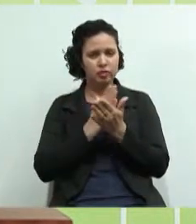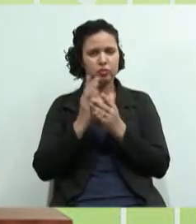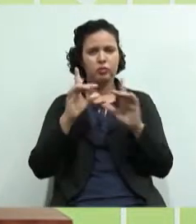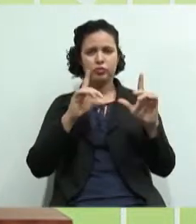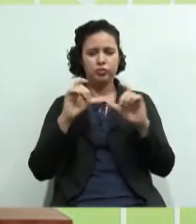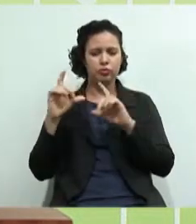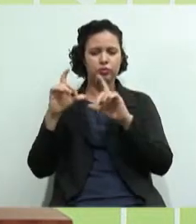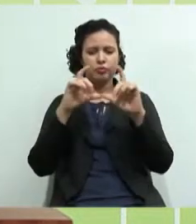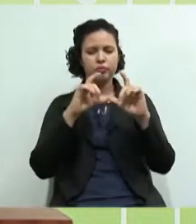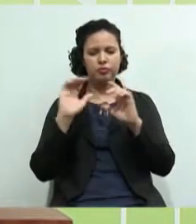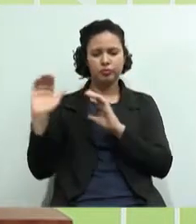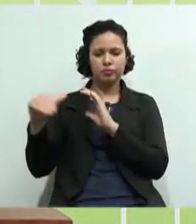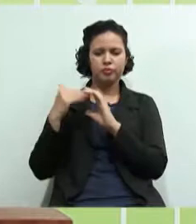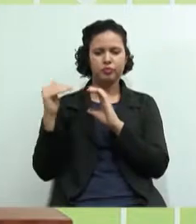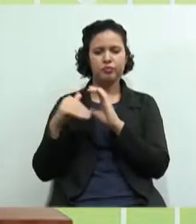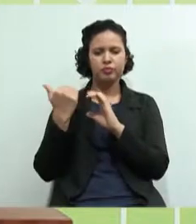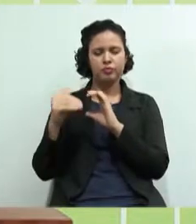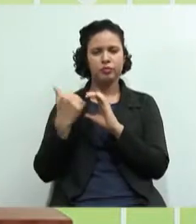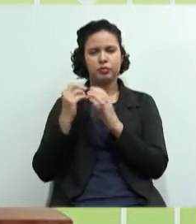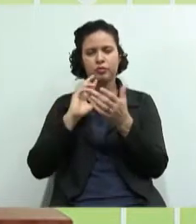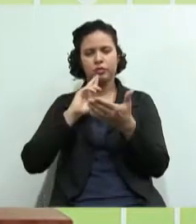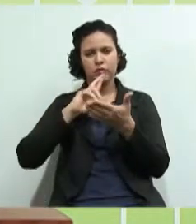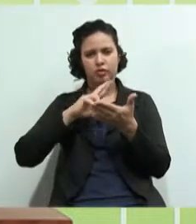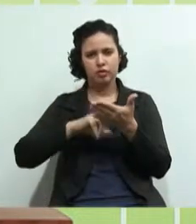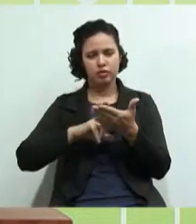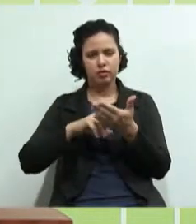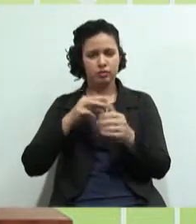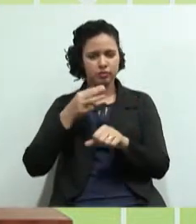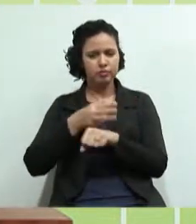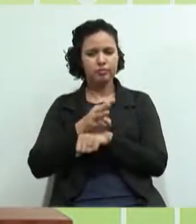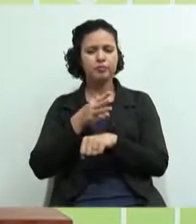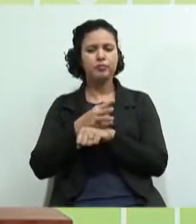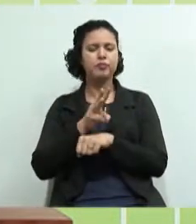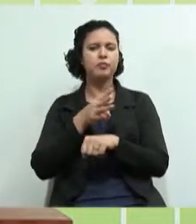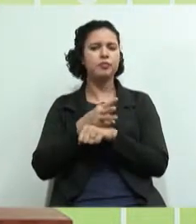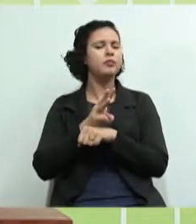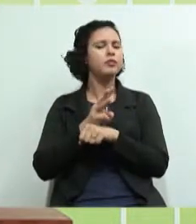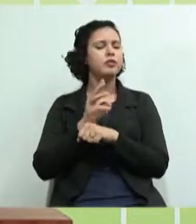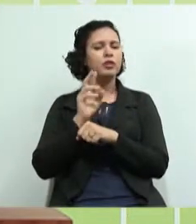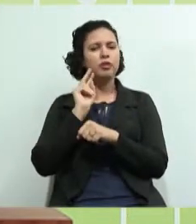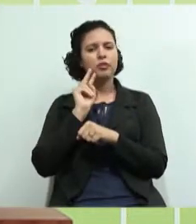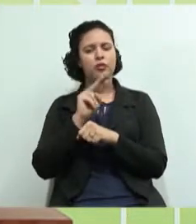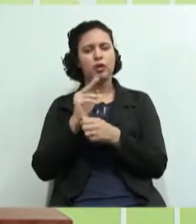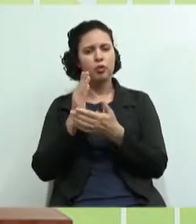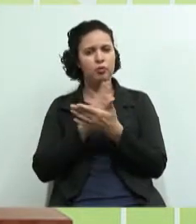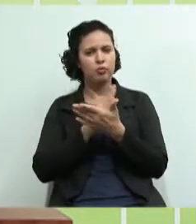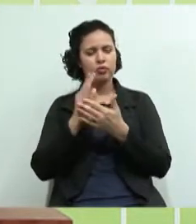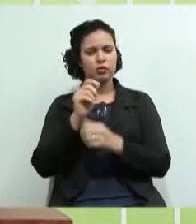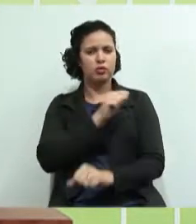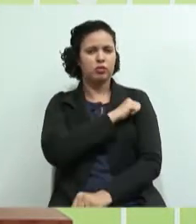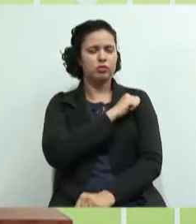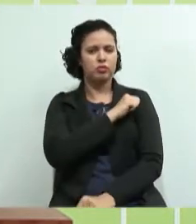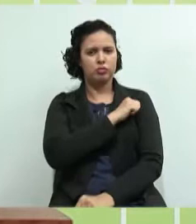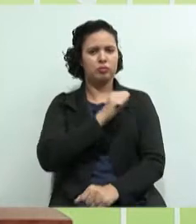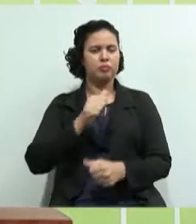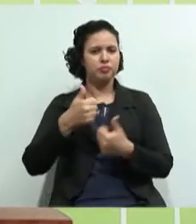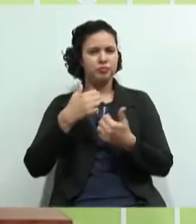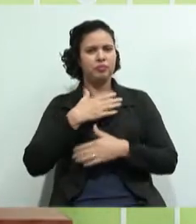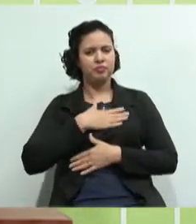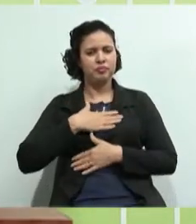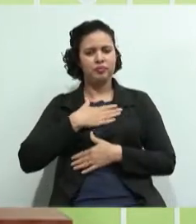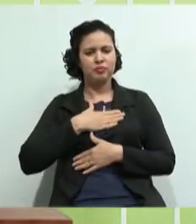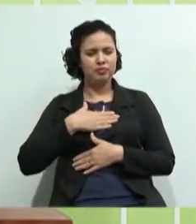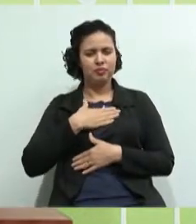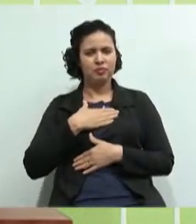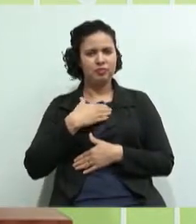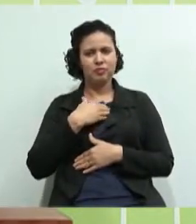os alunos, professores presenciais enviaram no nosso chat Zap. Na verdade, eu vi alguns alunos ali bem animados, mas tinha um outro lá que ele